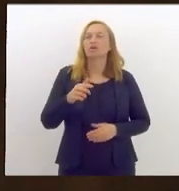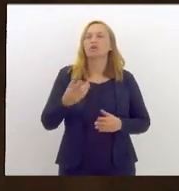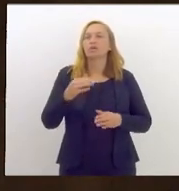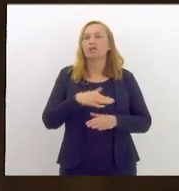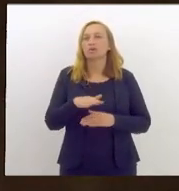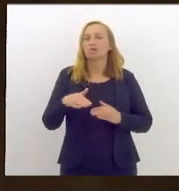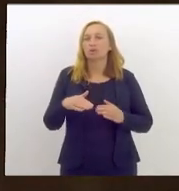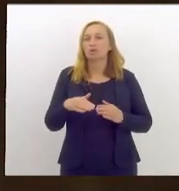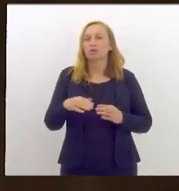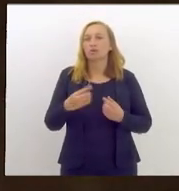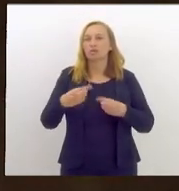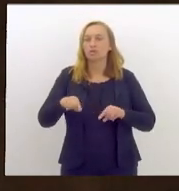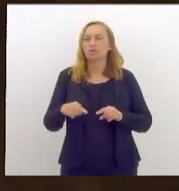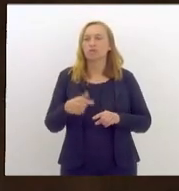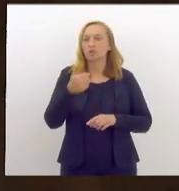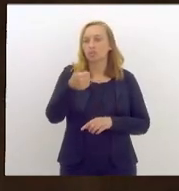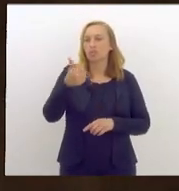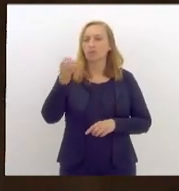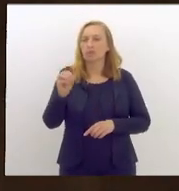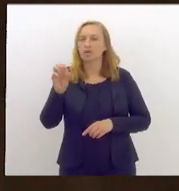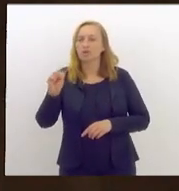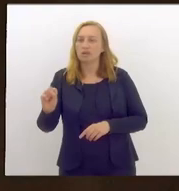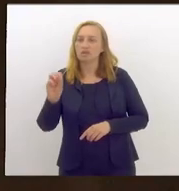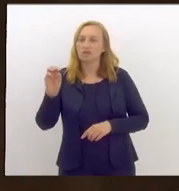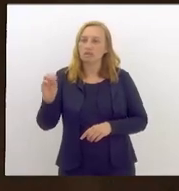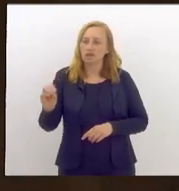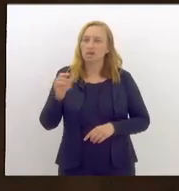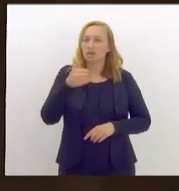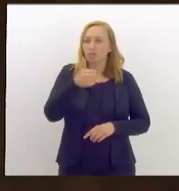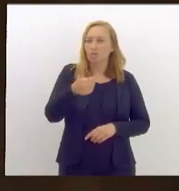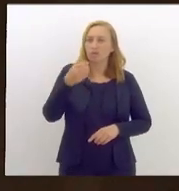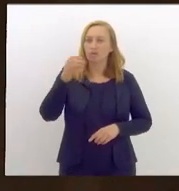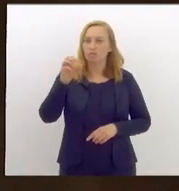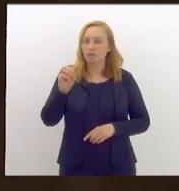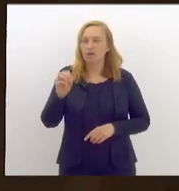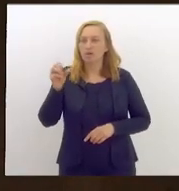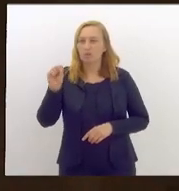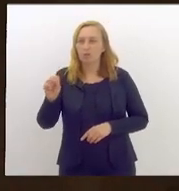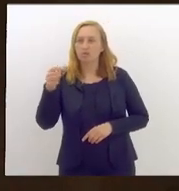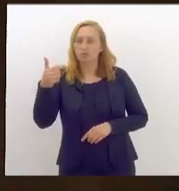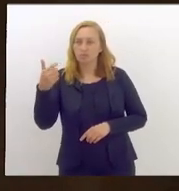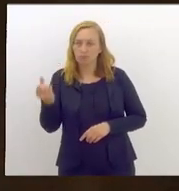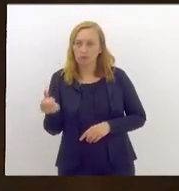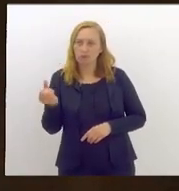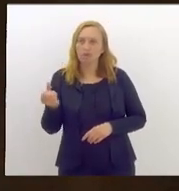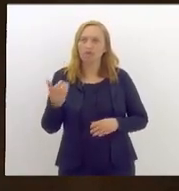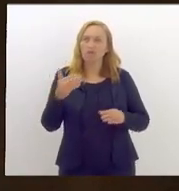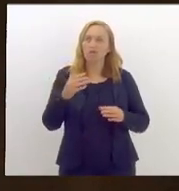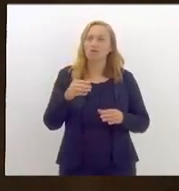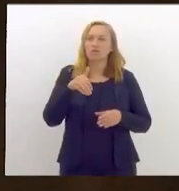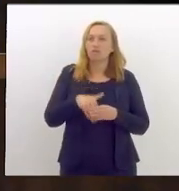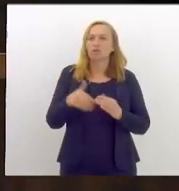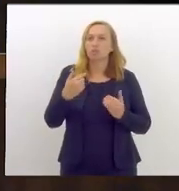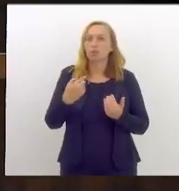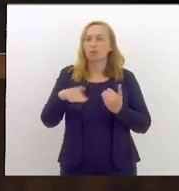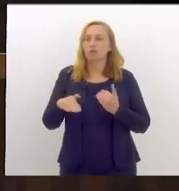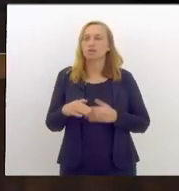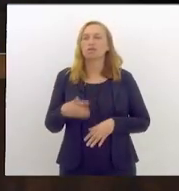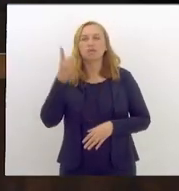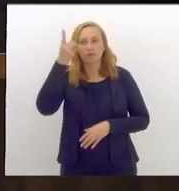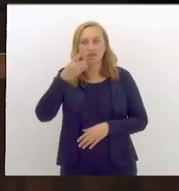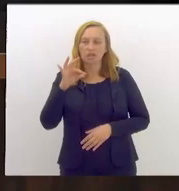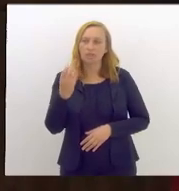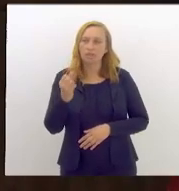aos projetos de resolução 1680 16831686 PSB vota de extensão deputada